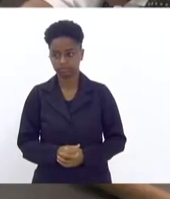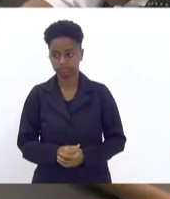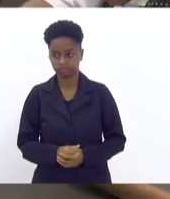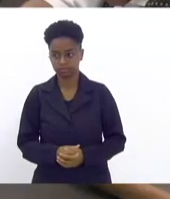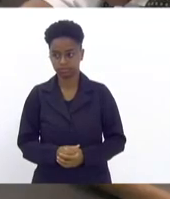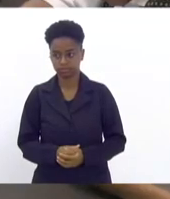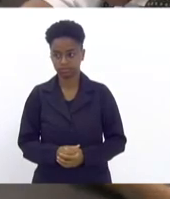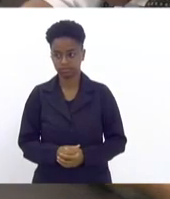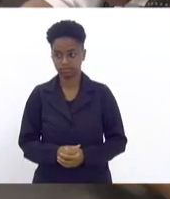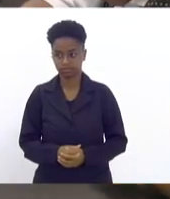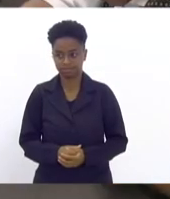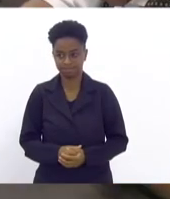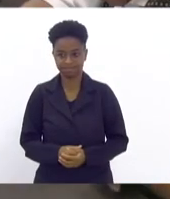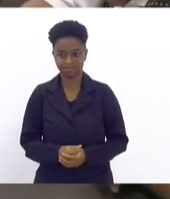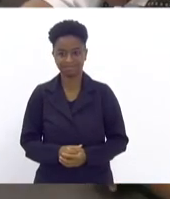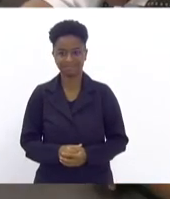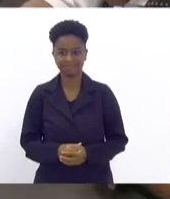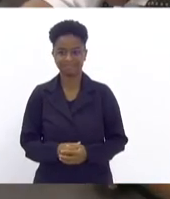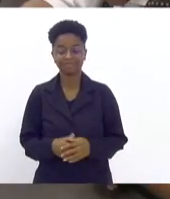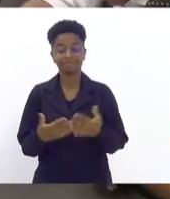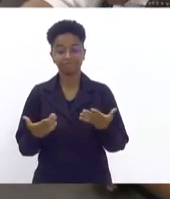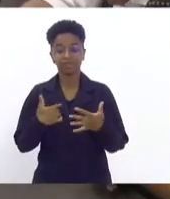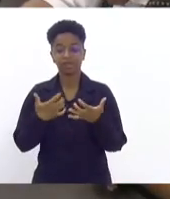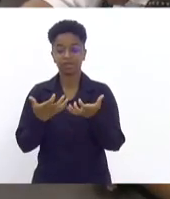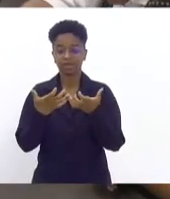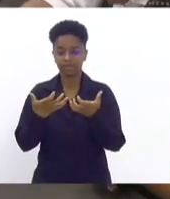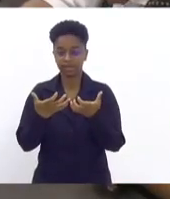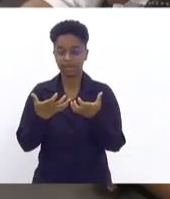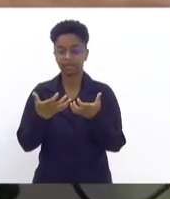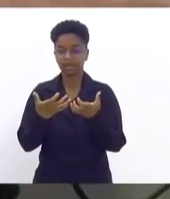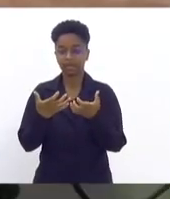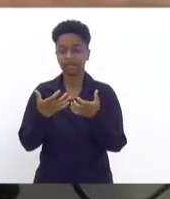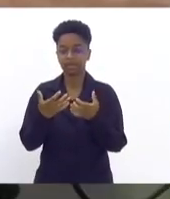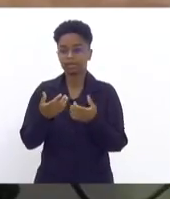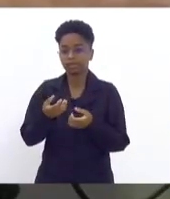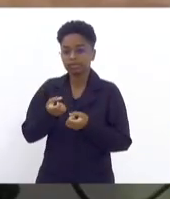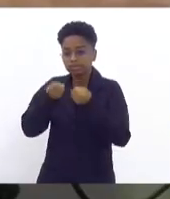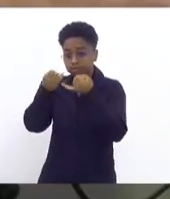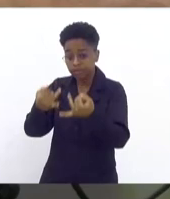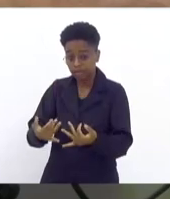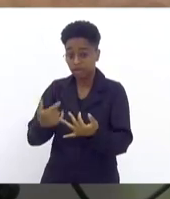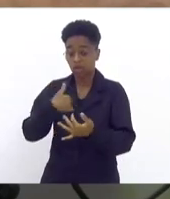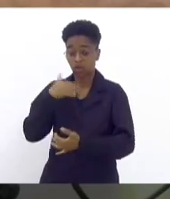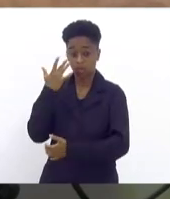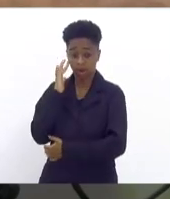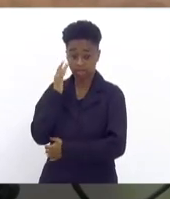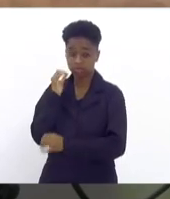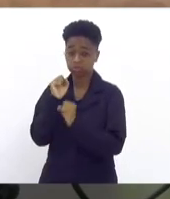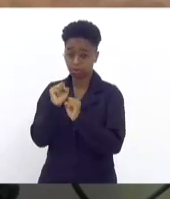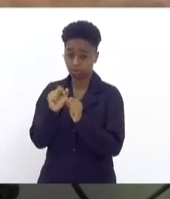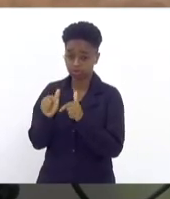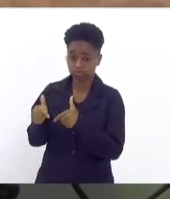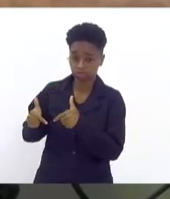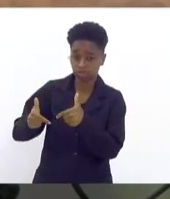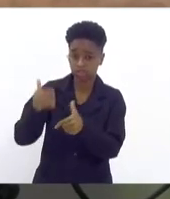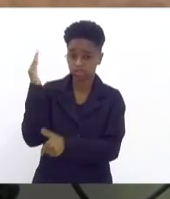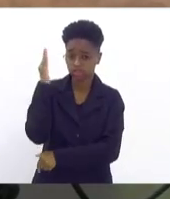todo respeito ao relator, eu queria até ponderar, Guilherme, aqui, eu acho que pode haver uma intervenção